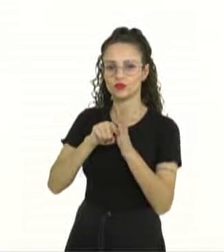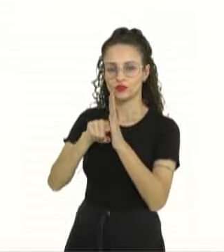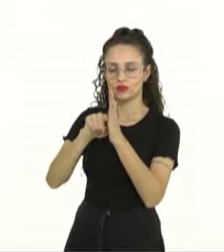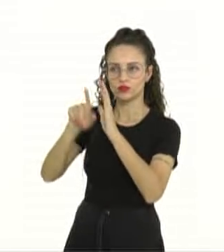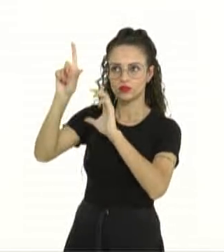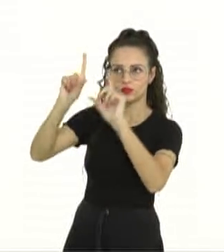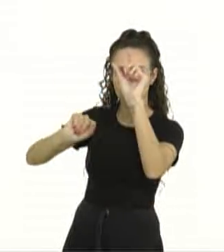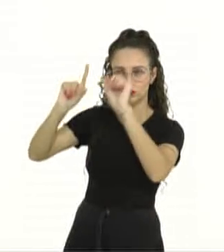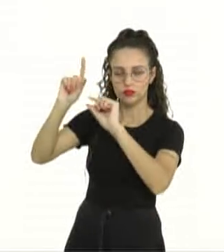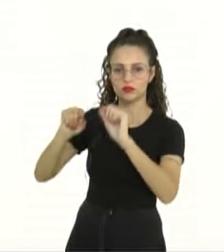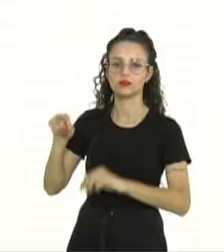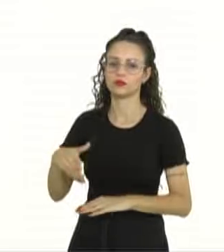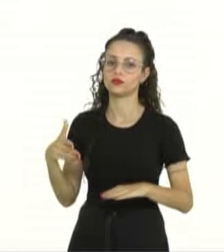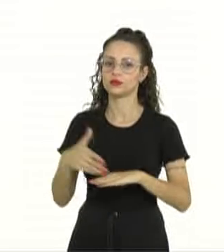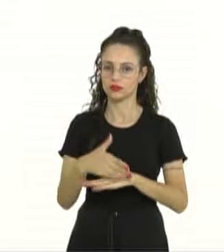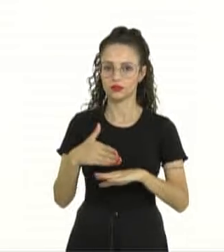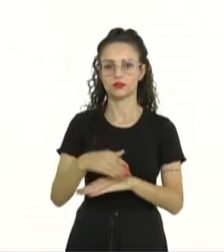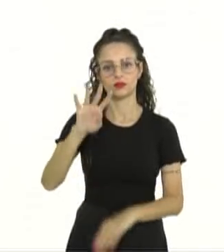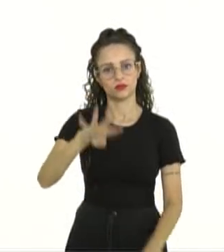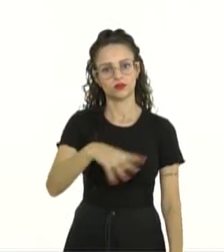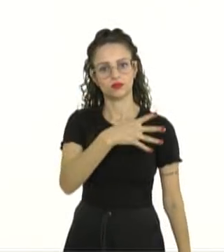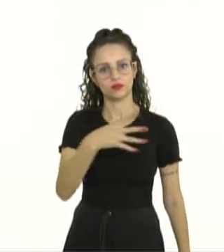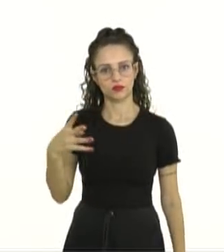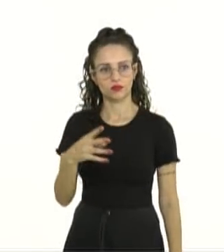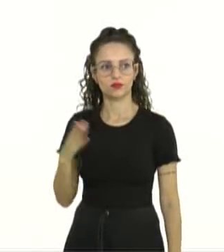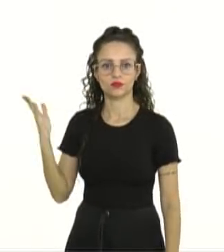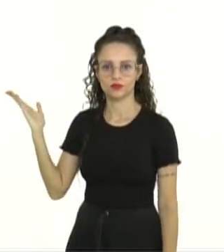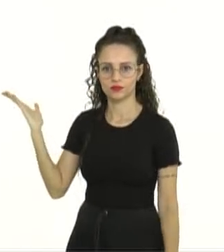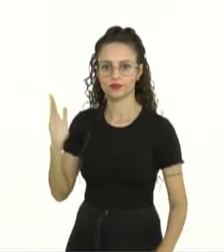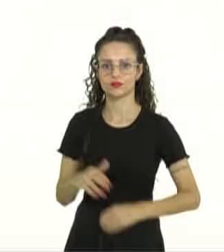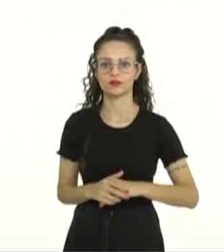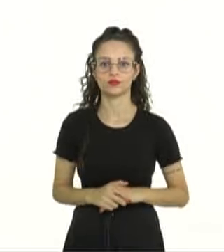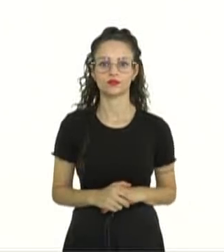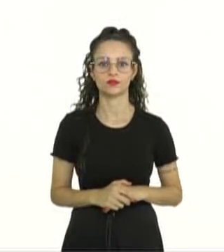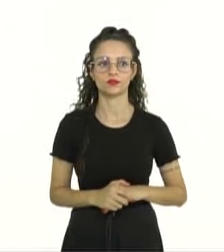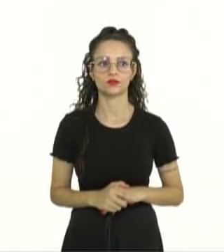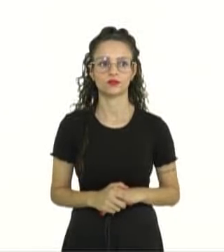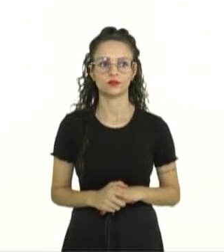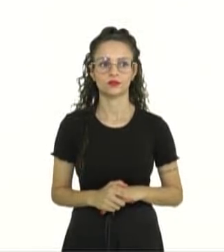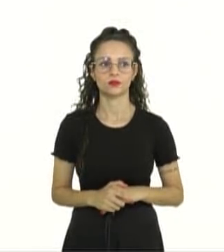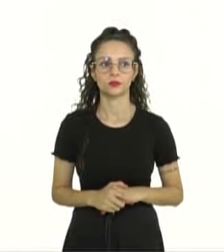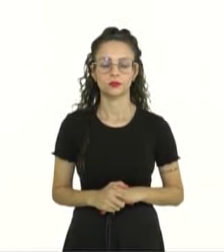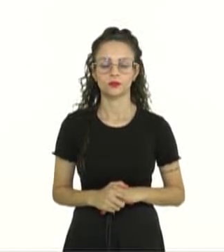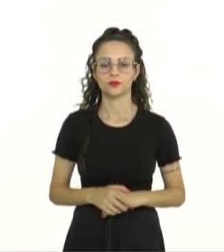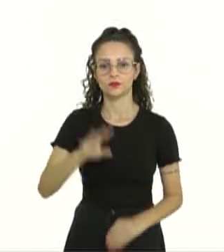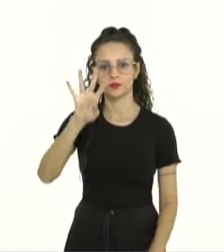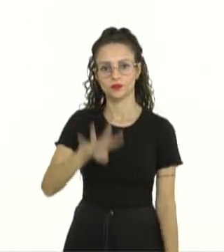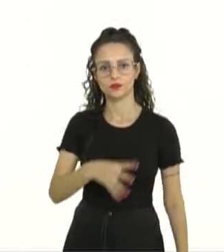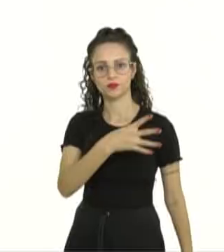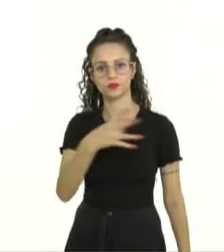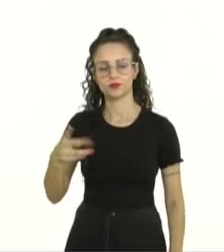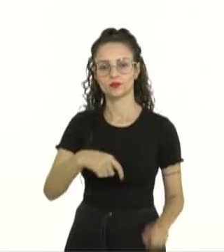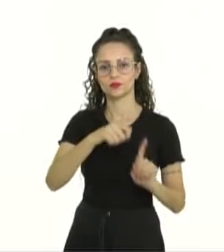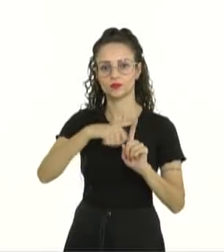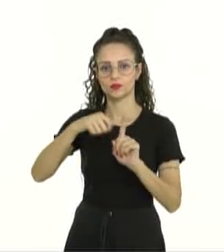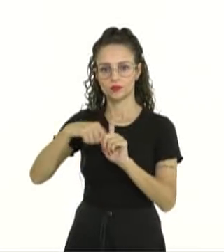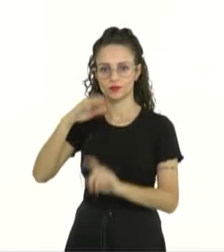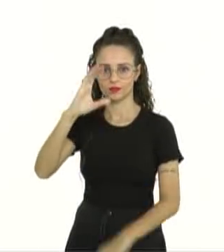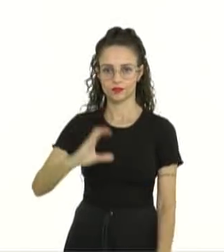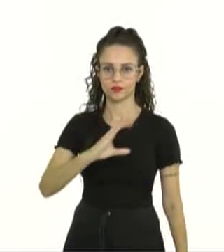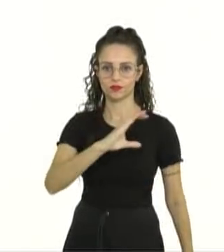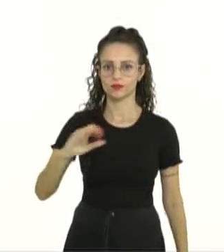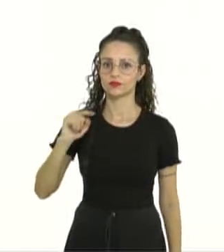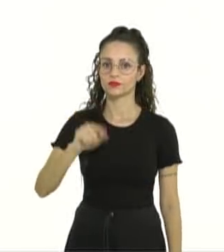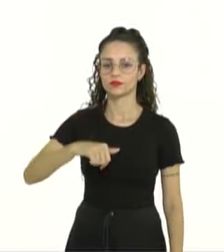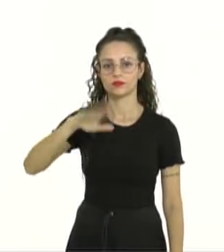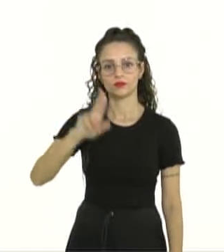fez? Ele participou da criação do calendário gregoriano. É esse daqui. Ok? O calendário cristão é o mais usado no Brasil.